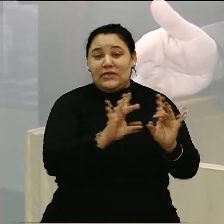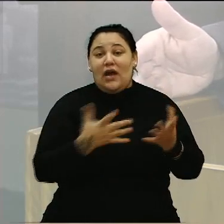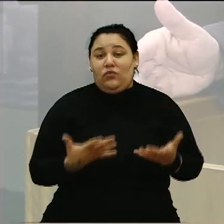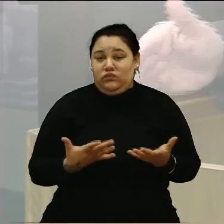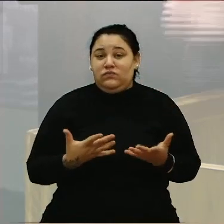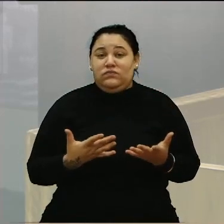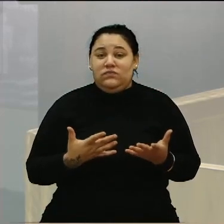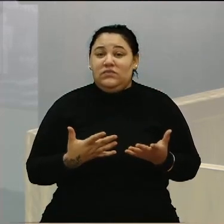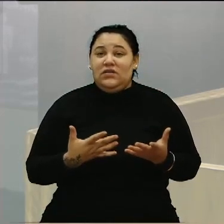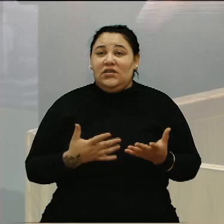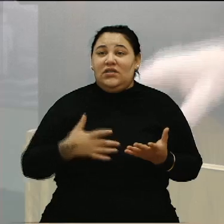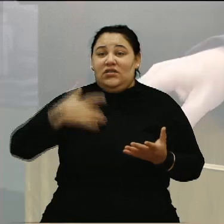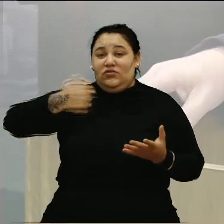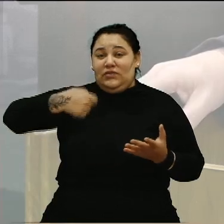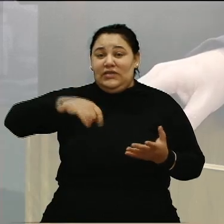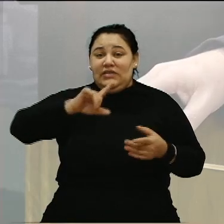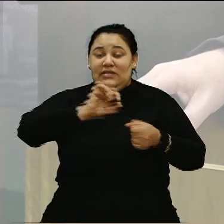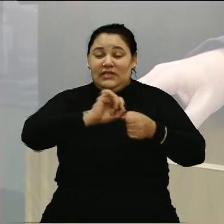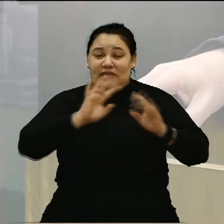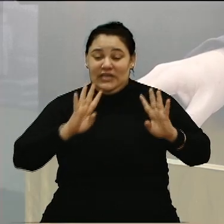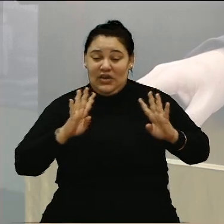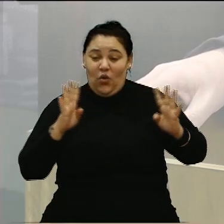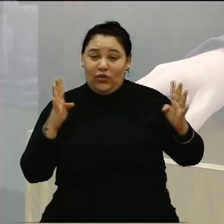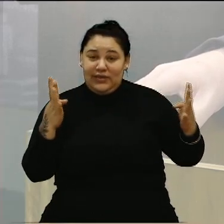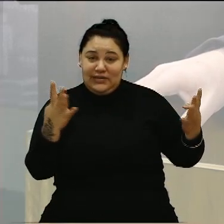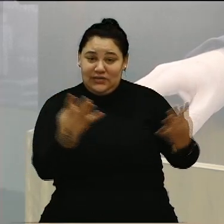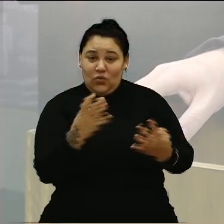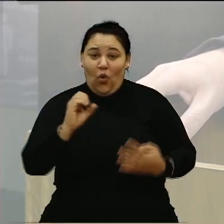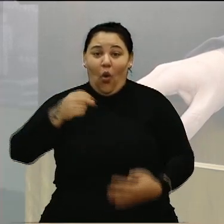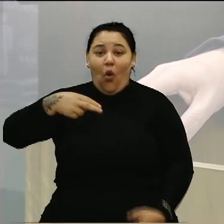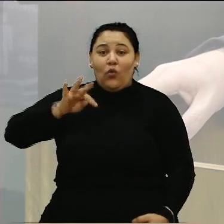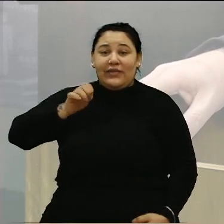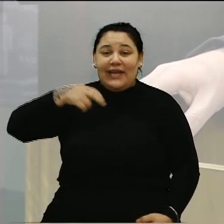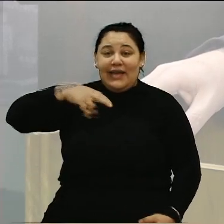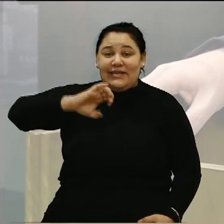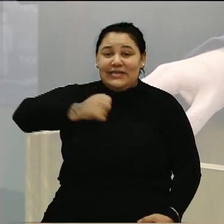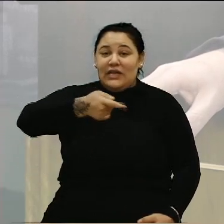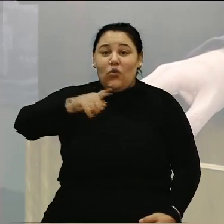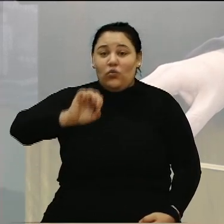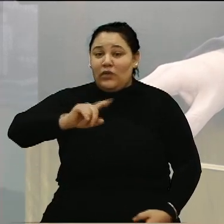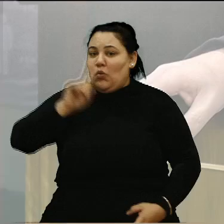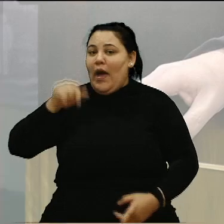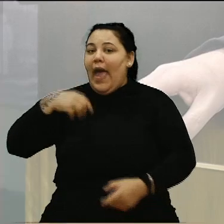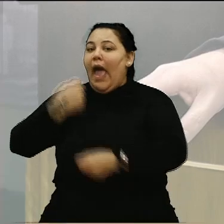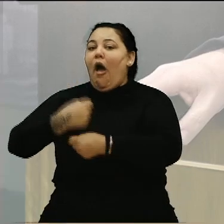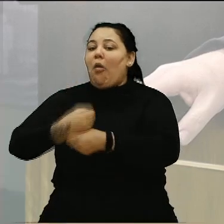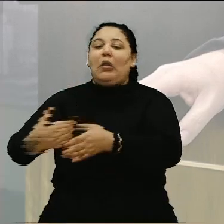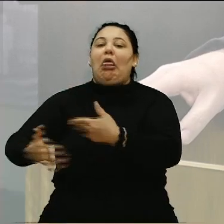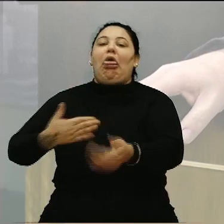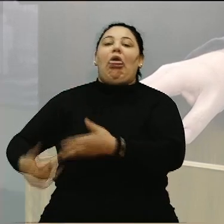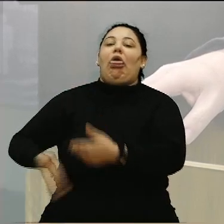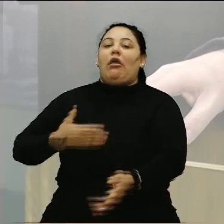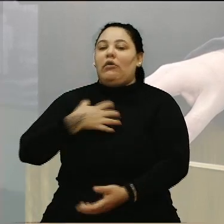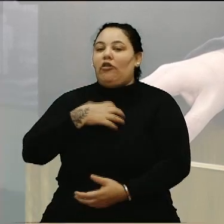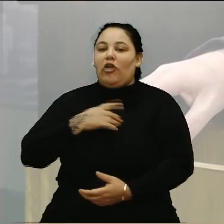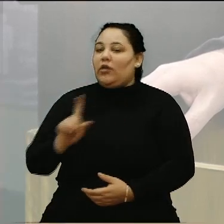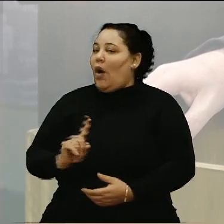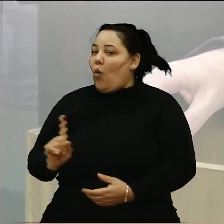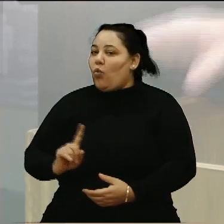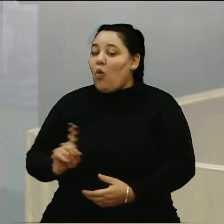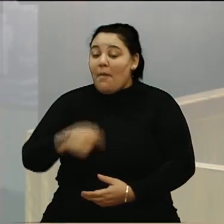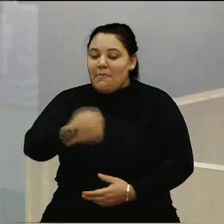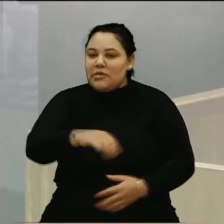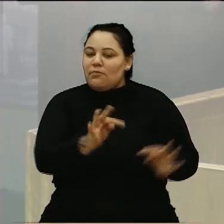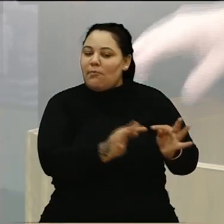Né? Essas contenção das encostas, elas não podem ser feitas obras de qualquer jeito. São obras que exigem uma técnica